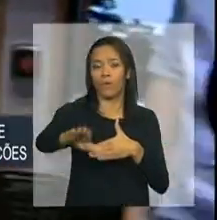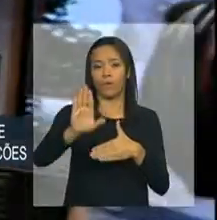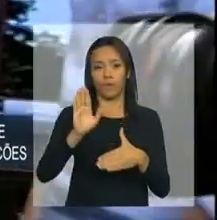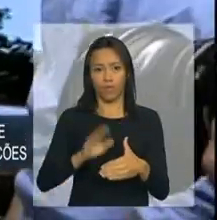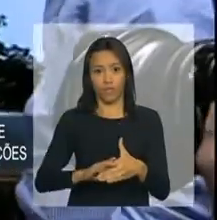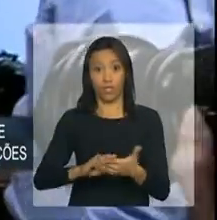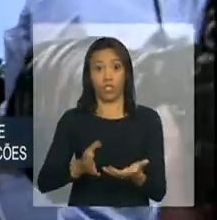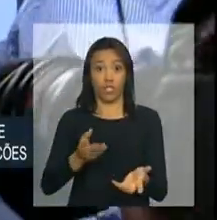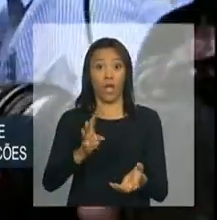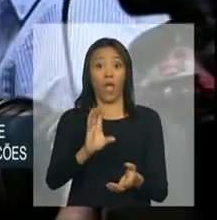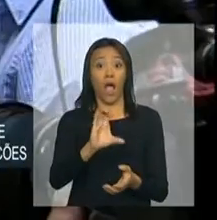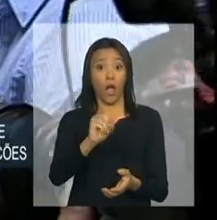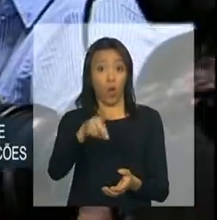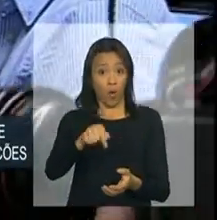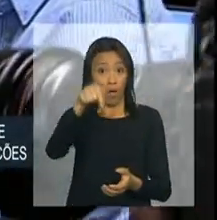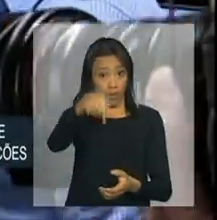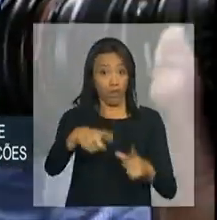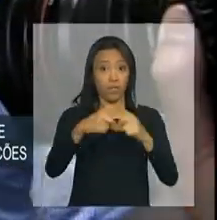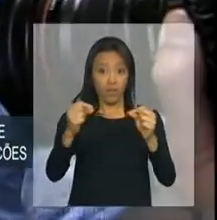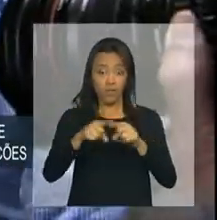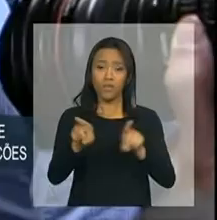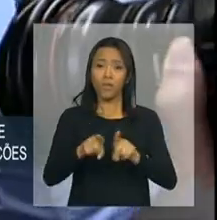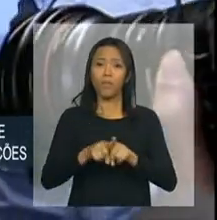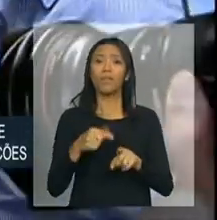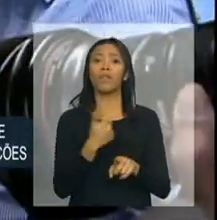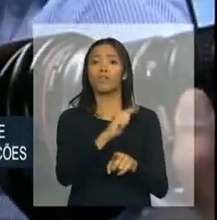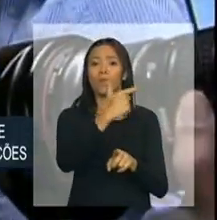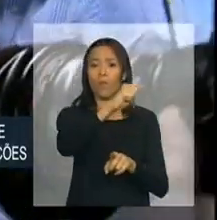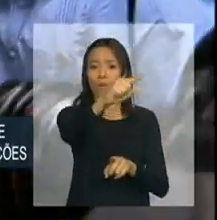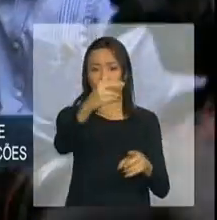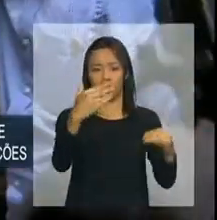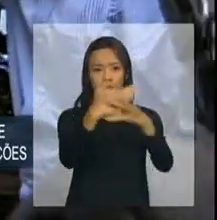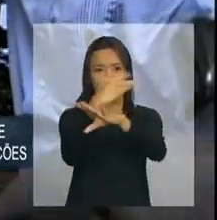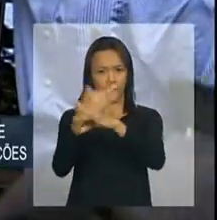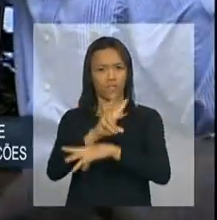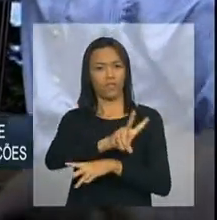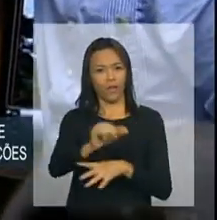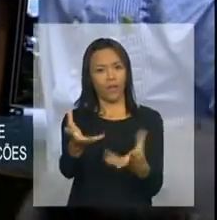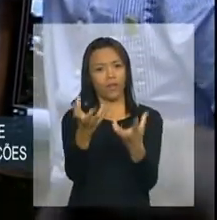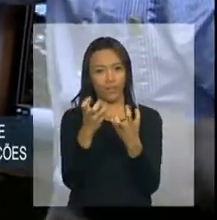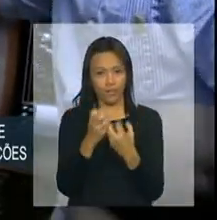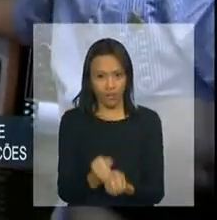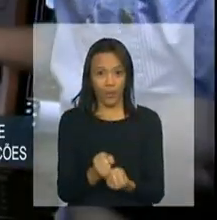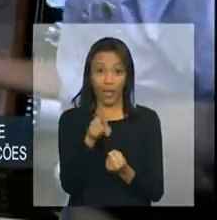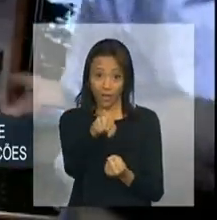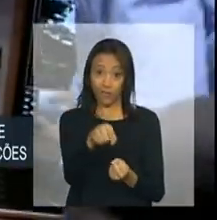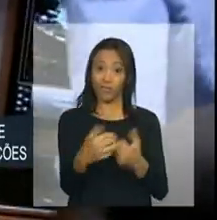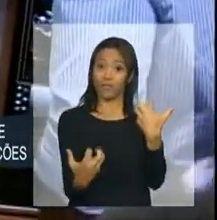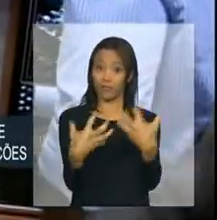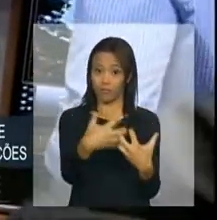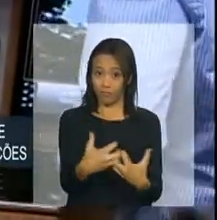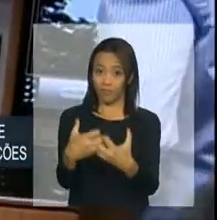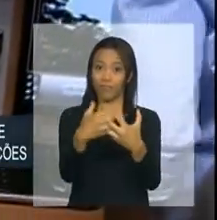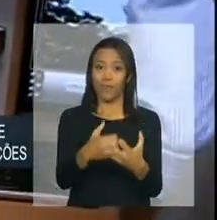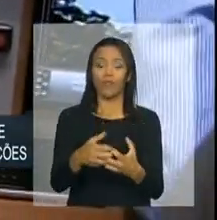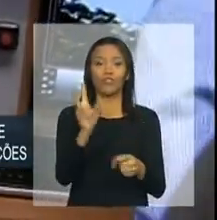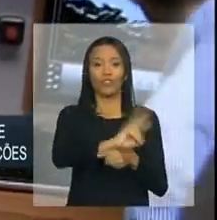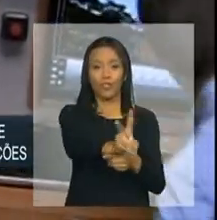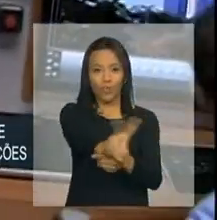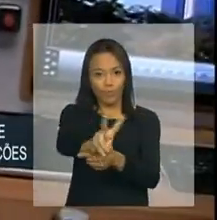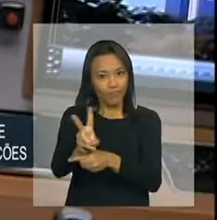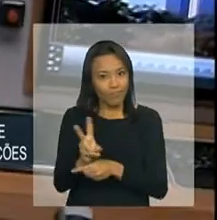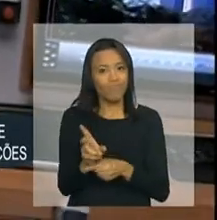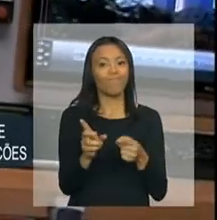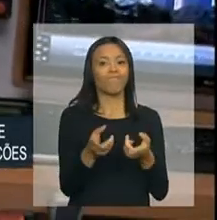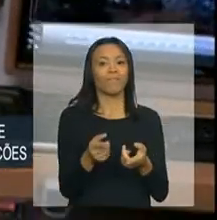aqui aqui em Brasília e nas outras cidades que vão receber os centros de controle móvel e também os